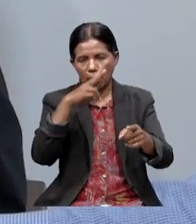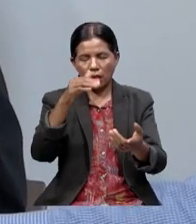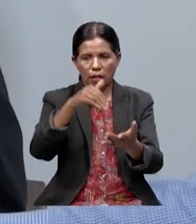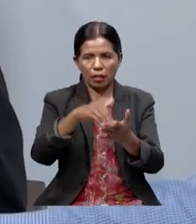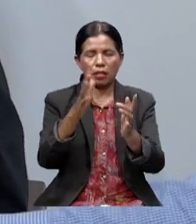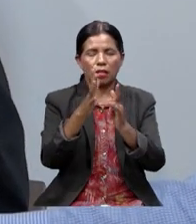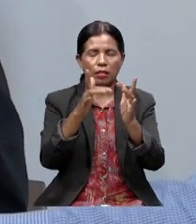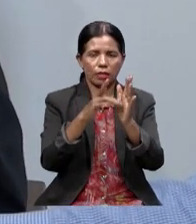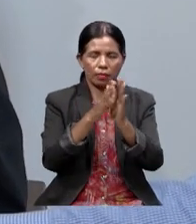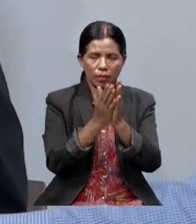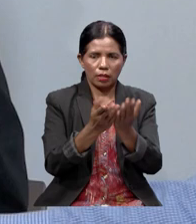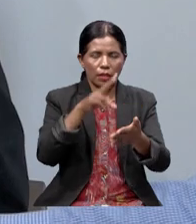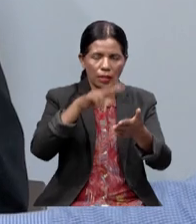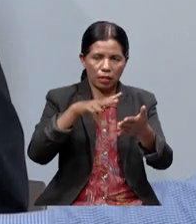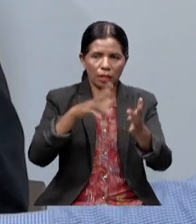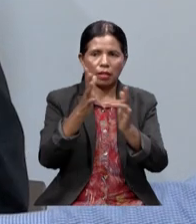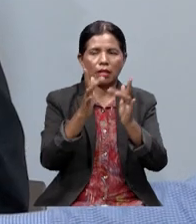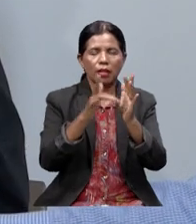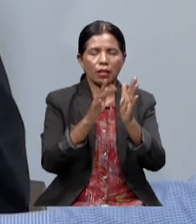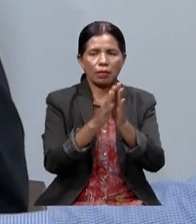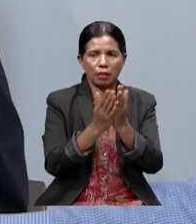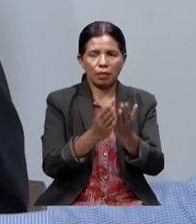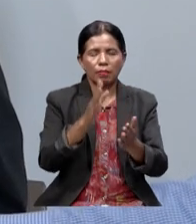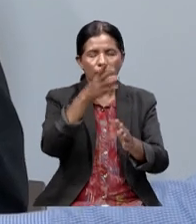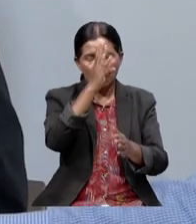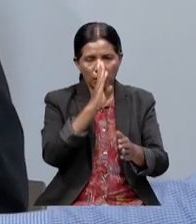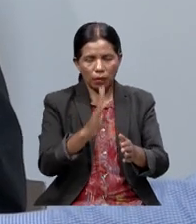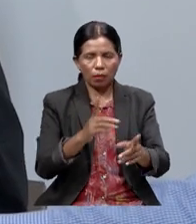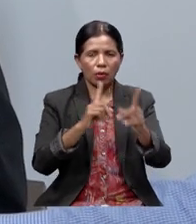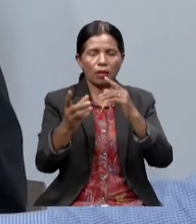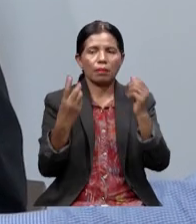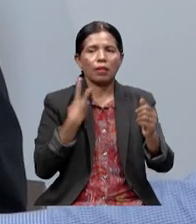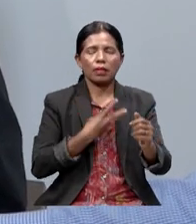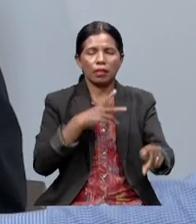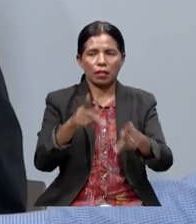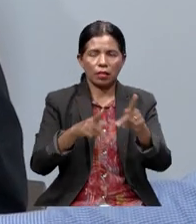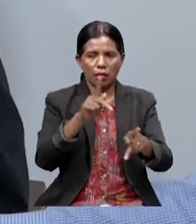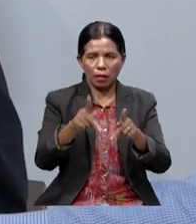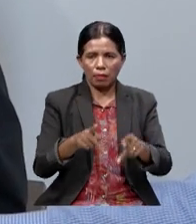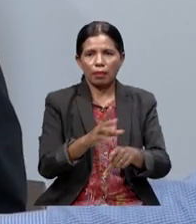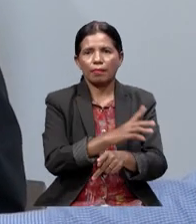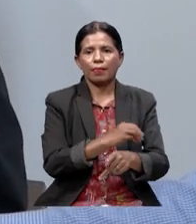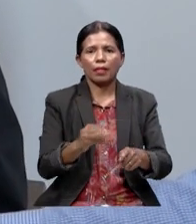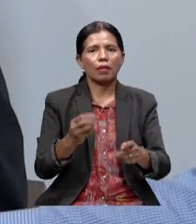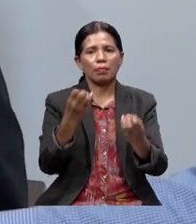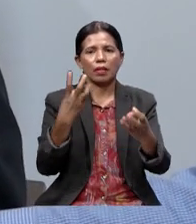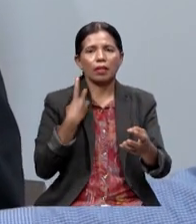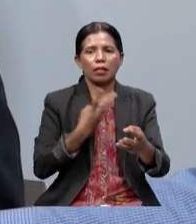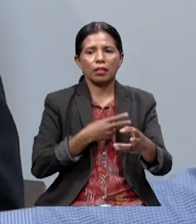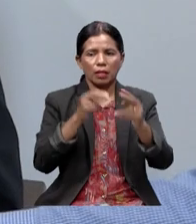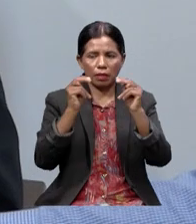Sagrada Escritura. Então, a Sagrada Escritura, nem para o meu colher, maíta, nessa comunidade, nessa pessoa, individualmente, e o para a classe, muito